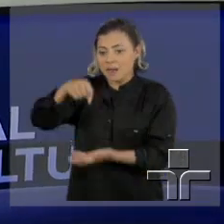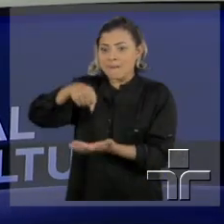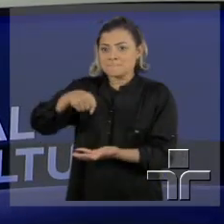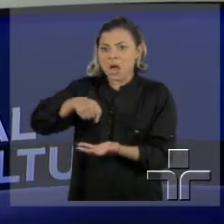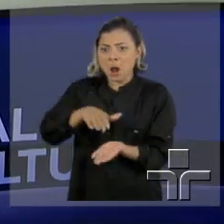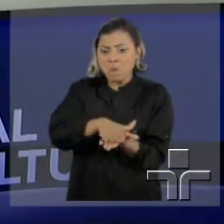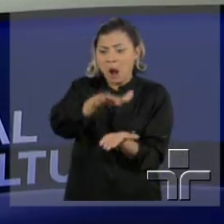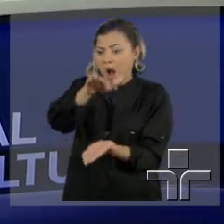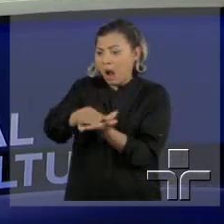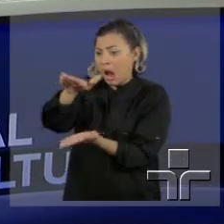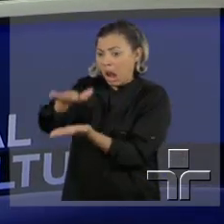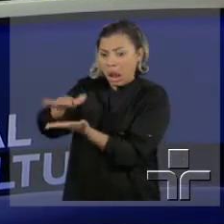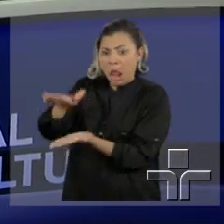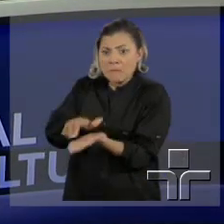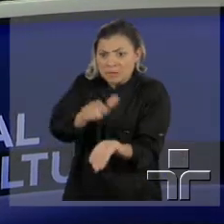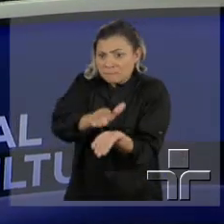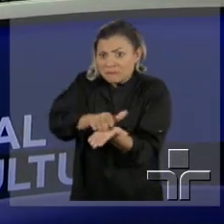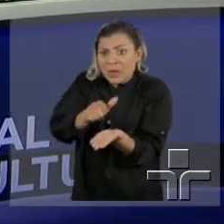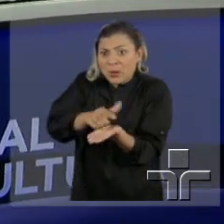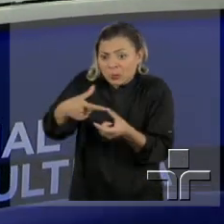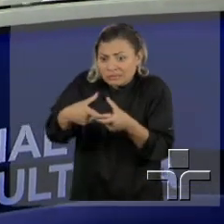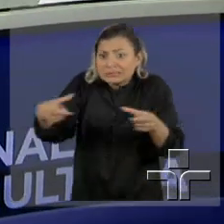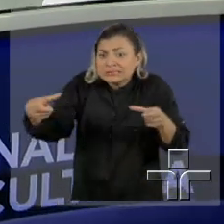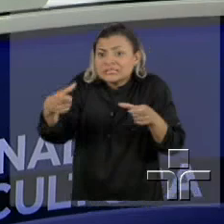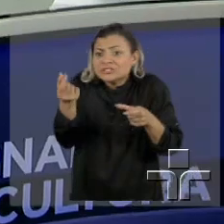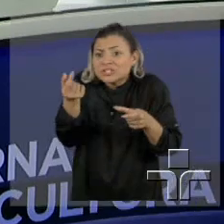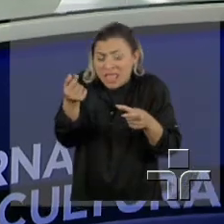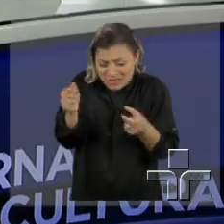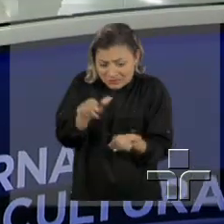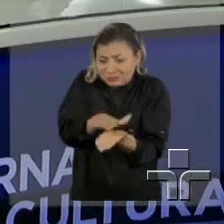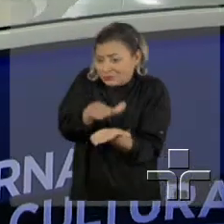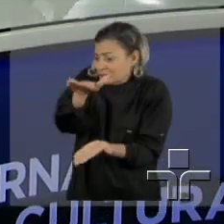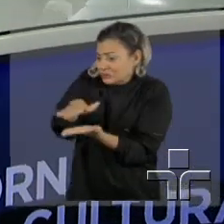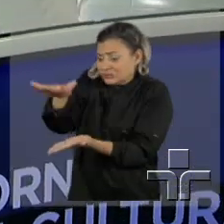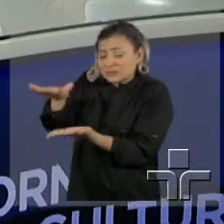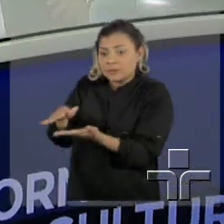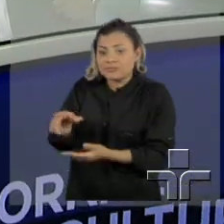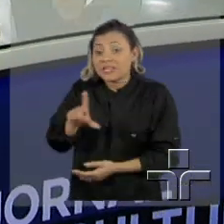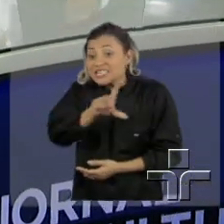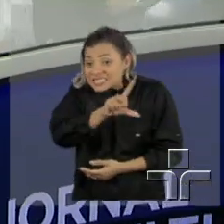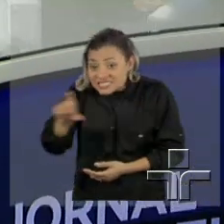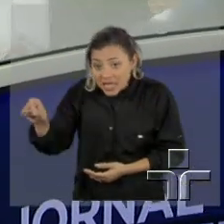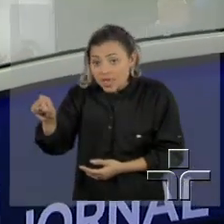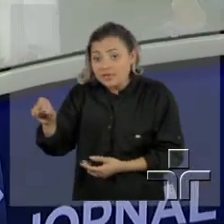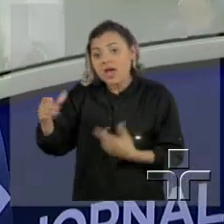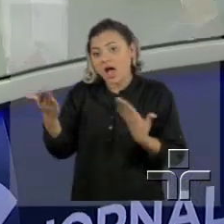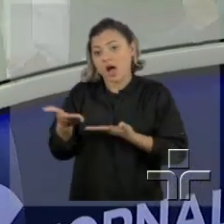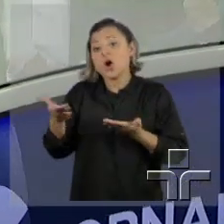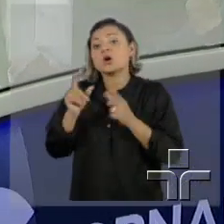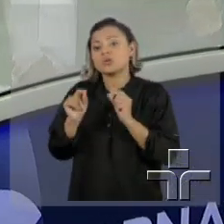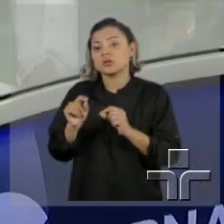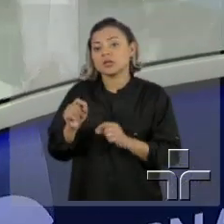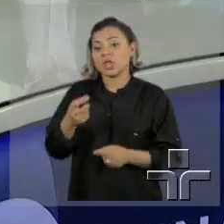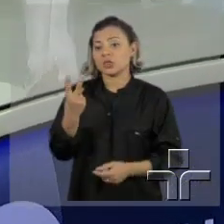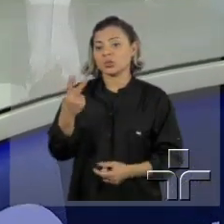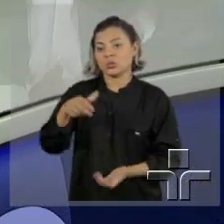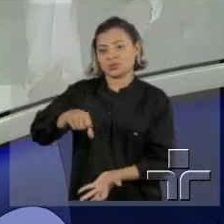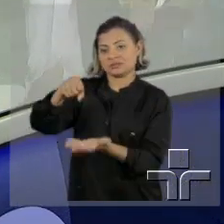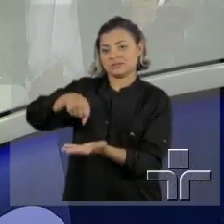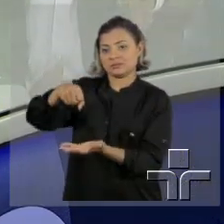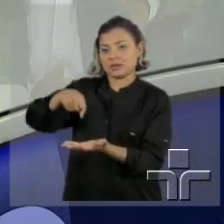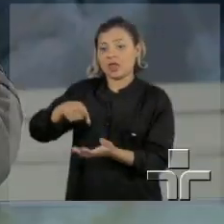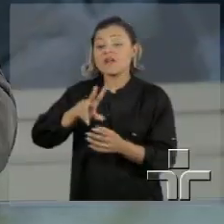de dificuldade, né, para aquelas malas que estão sempre com notas de 100, vai ter que ser o dobro. Então, vai ter que carregar 2 malinhas. É